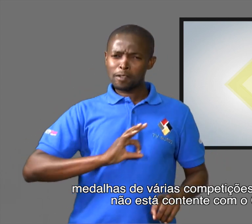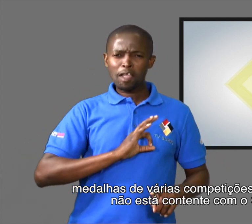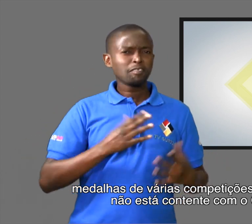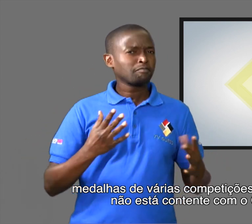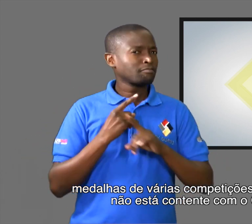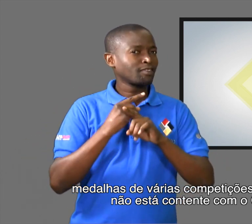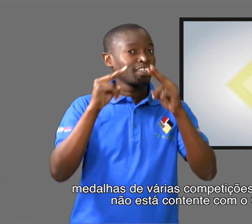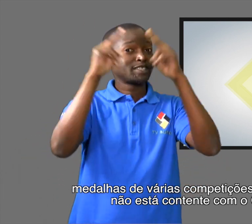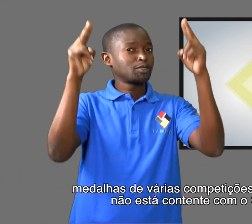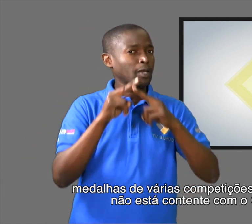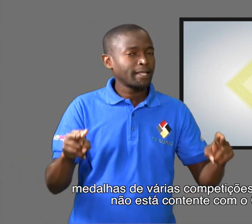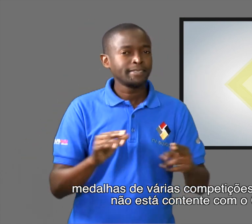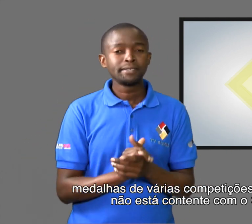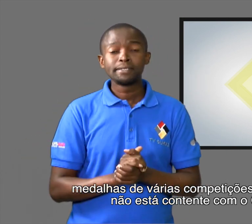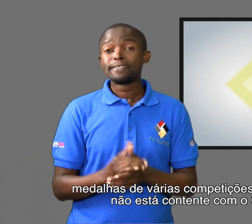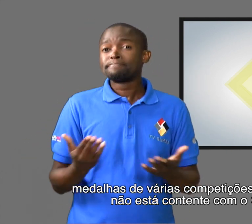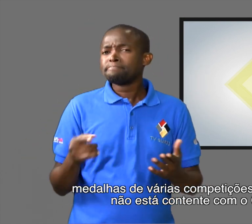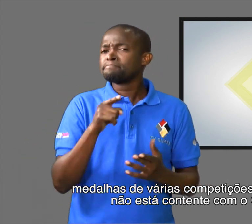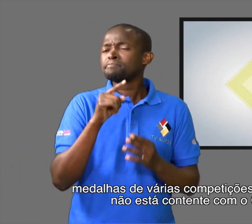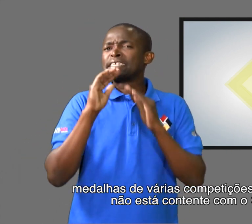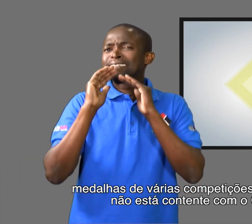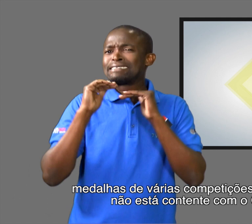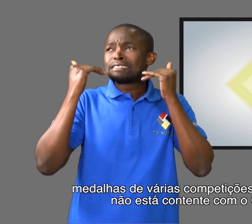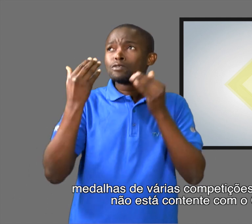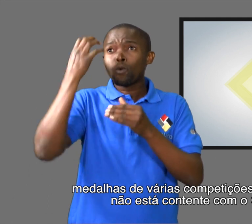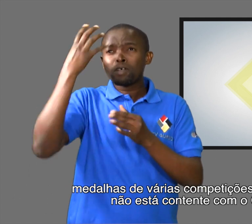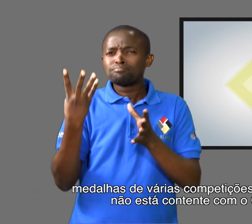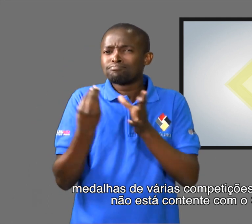internacionais, está descontente com o Governo.